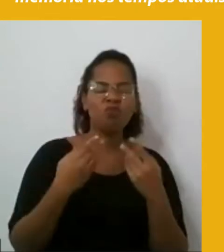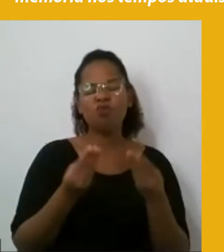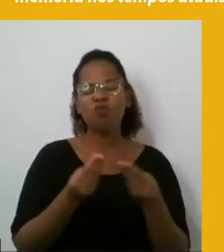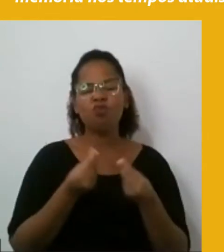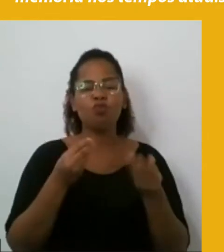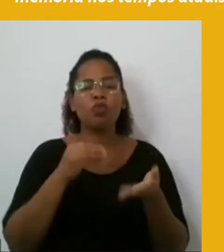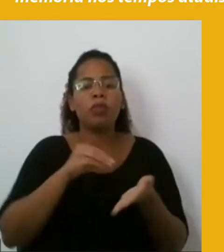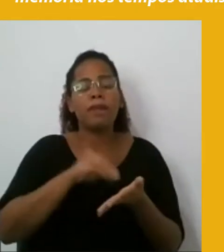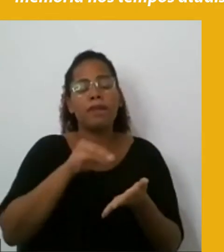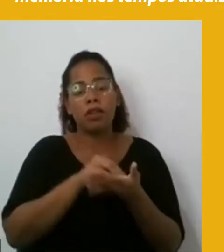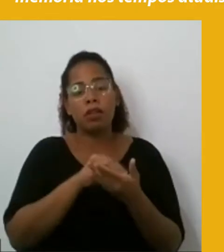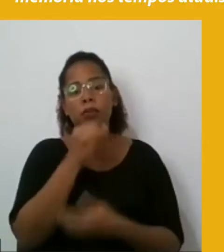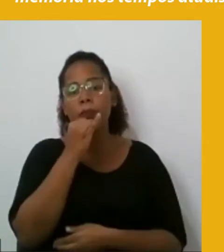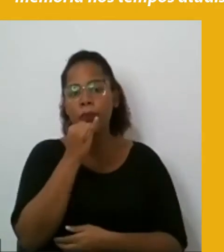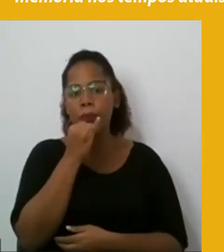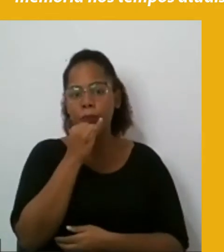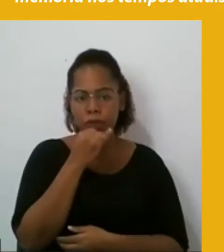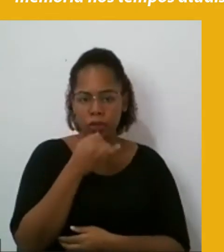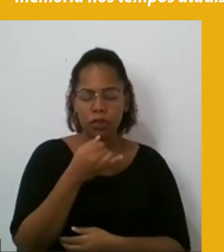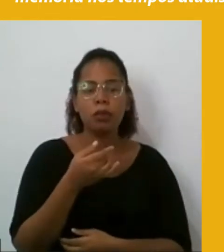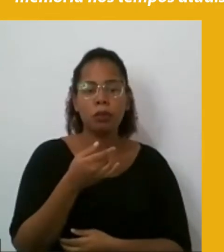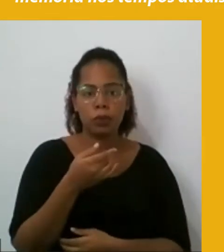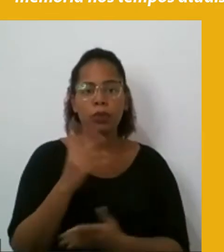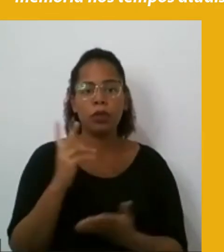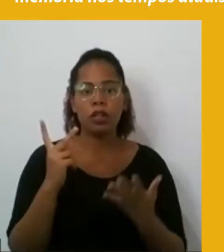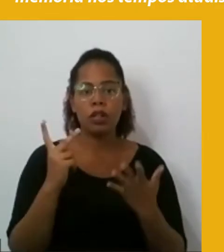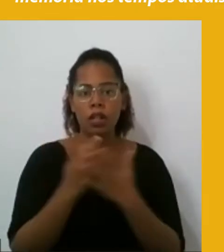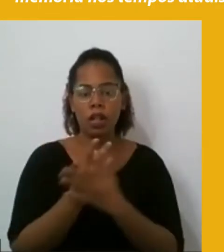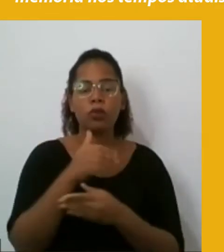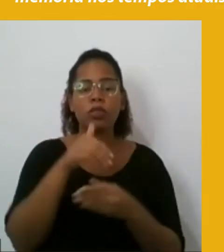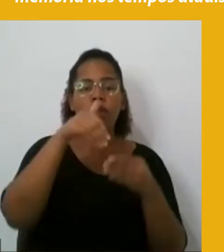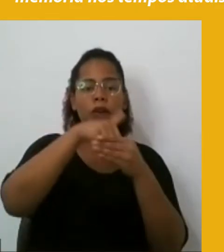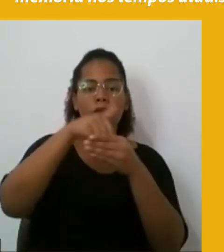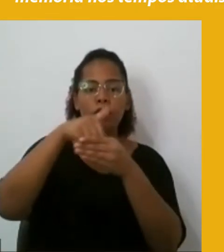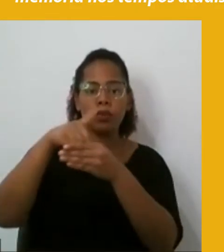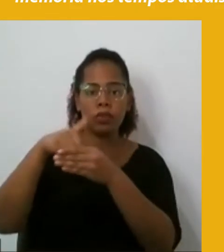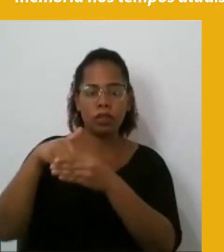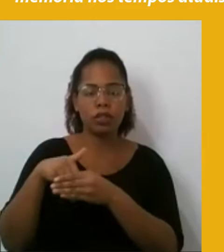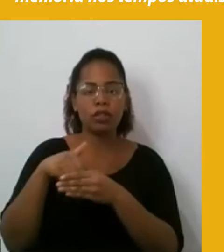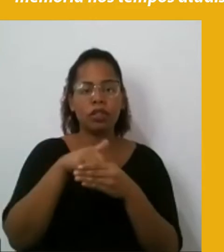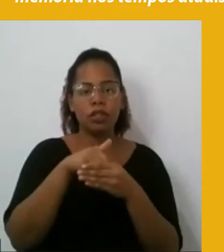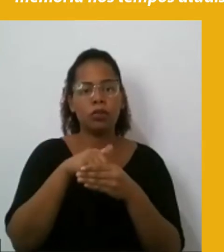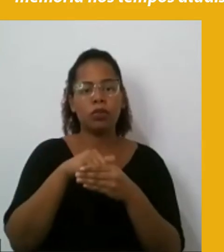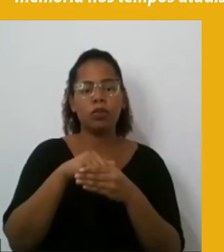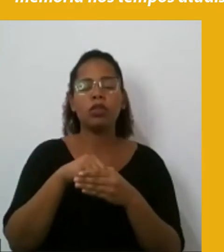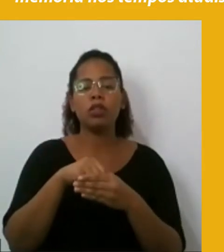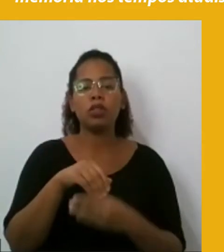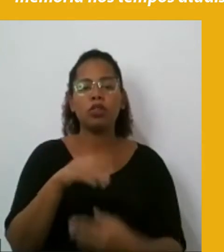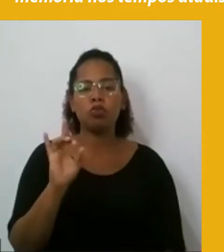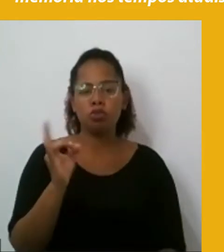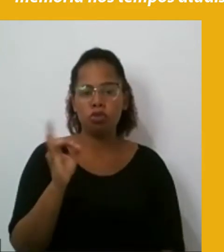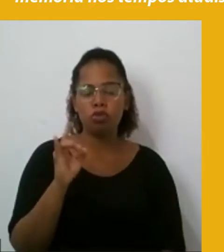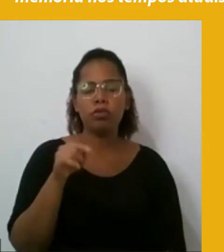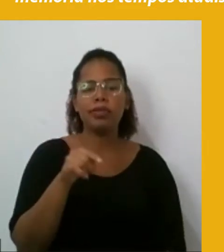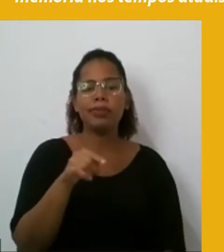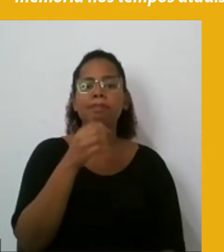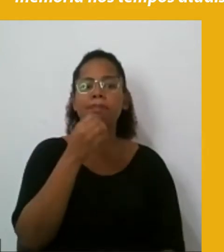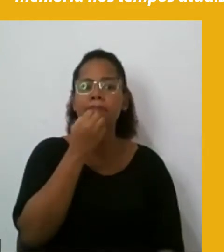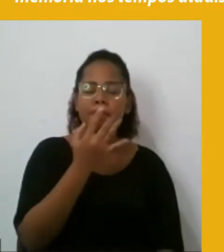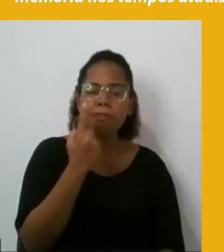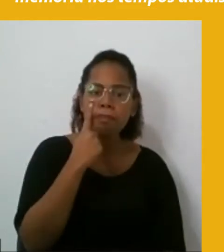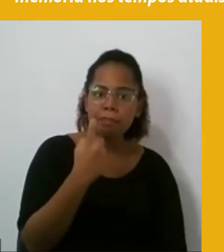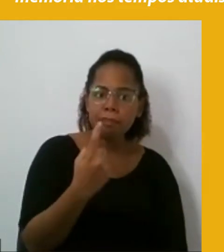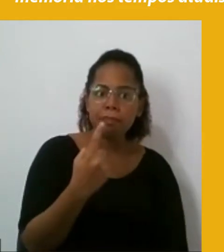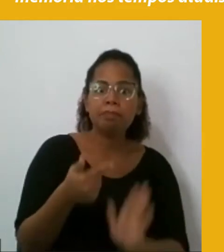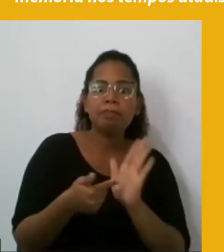que pode acontecer em termos de uma tomada de consciência. Eu acho que essa tomada de consciência é uma tomada de consciência que tem que atravessar a classe social,